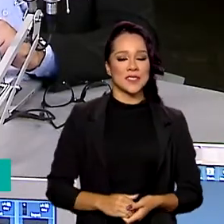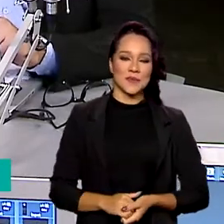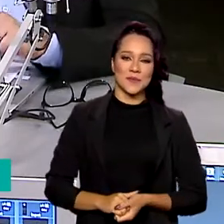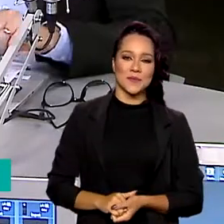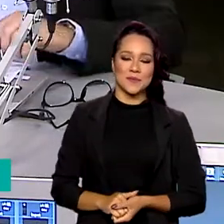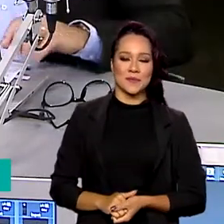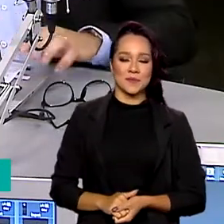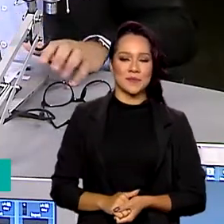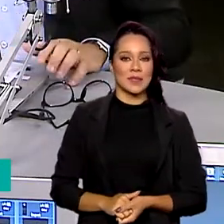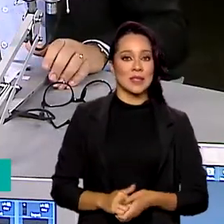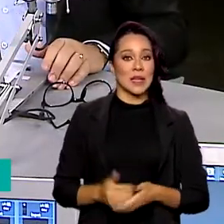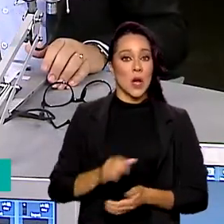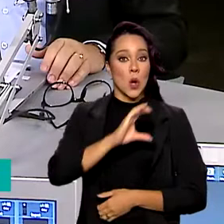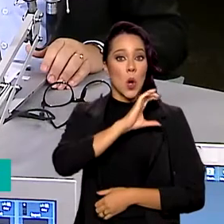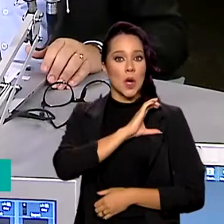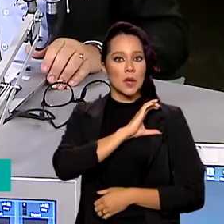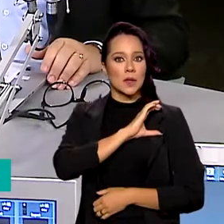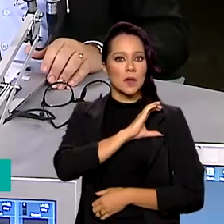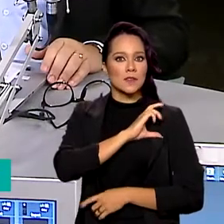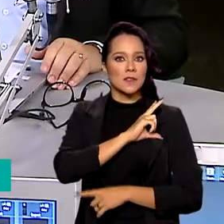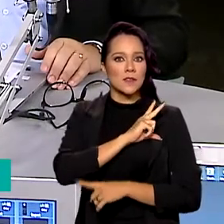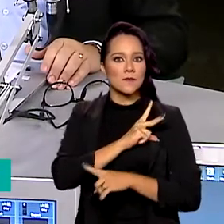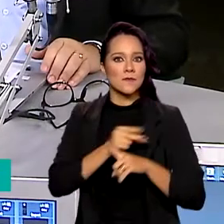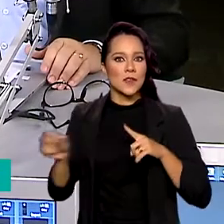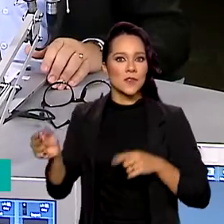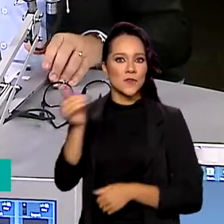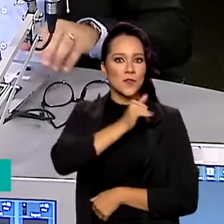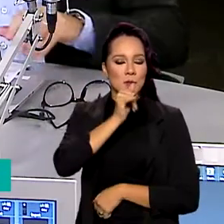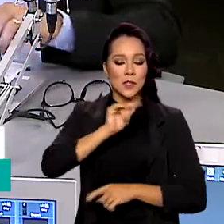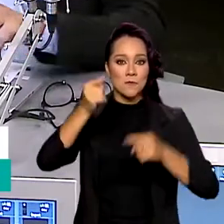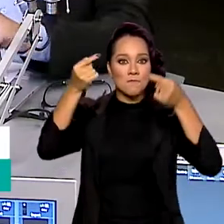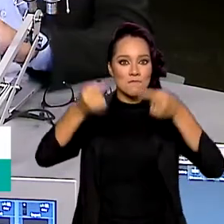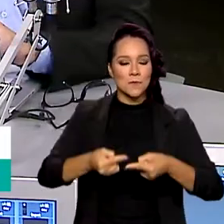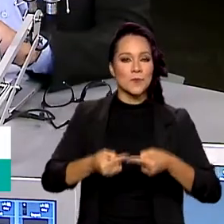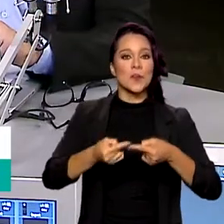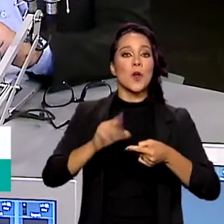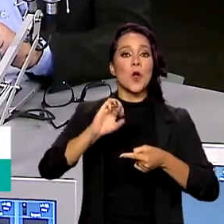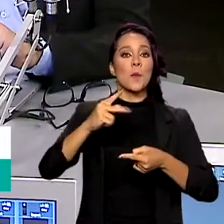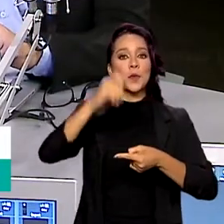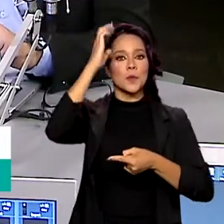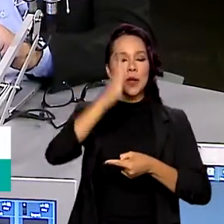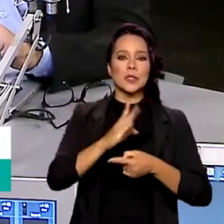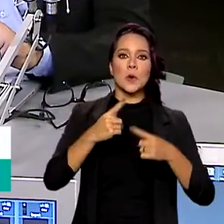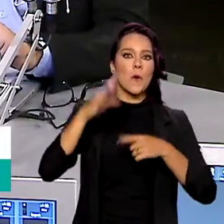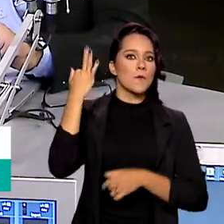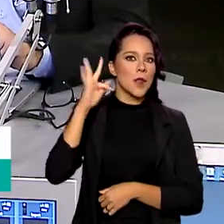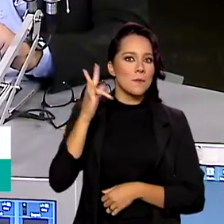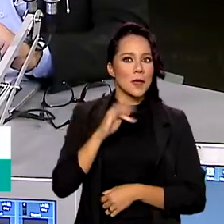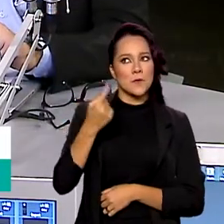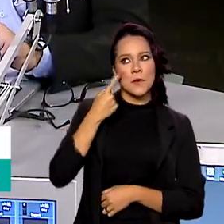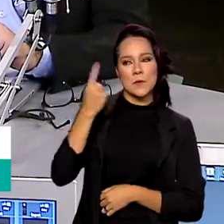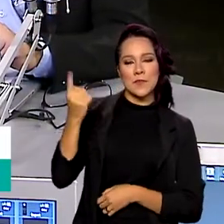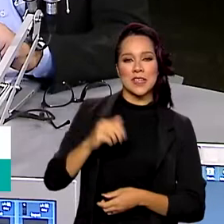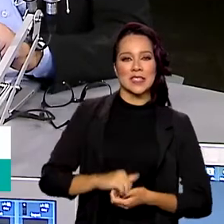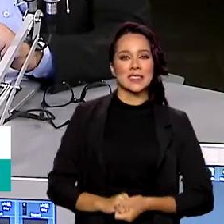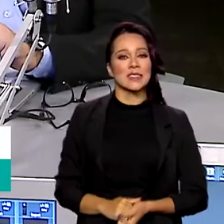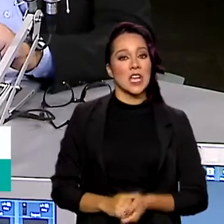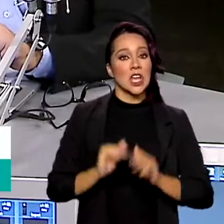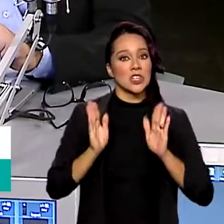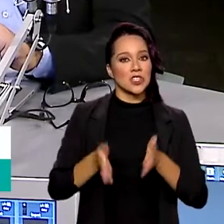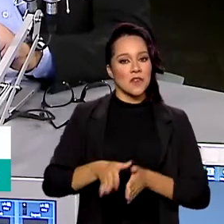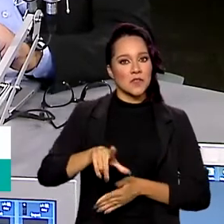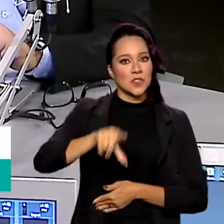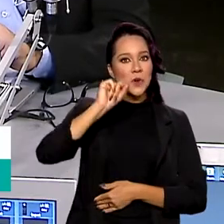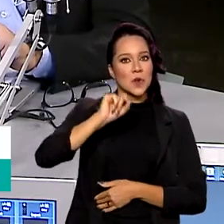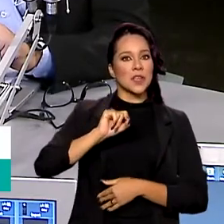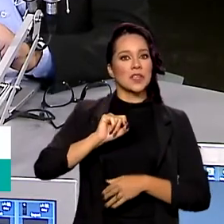esportes Corinthians derrota o Fluminense e vai disputar a final da Copa do Brasil com o Flamengo Bruno Mendes está